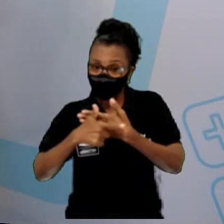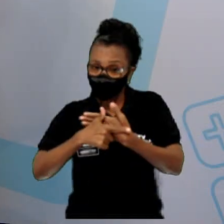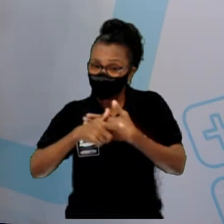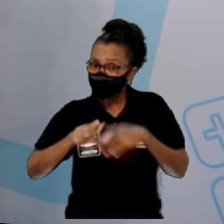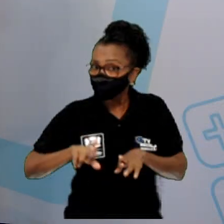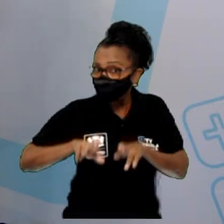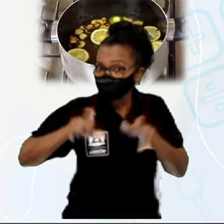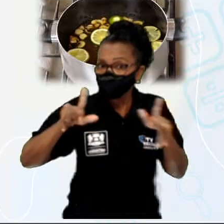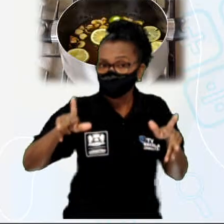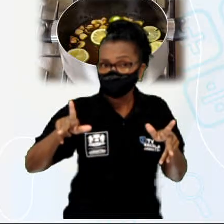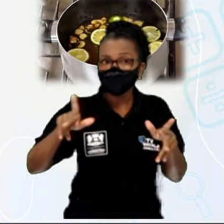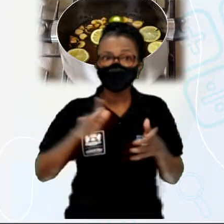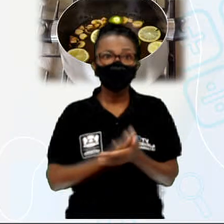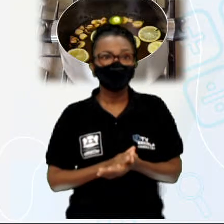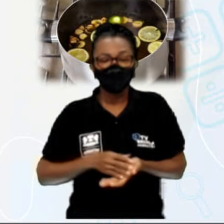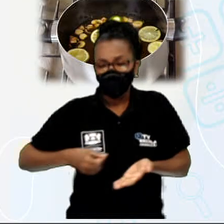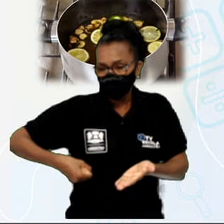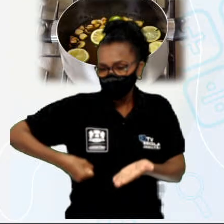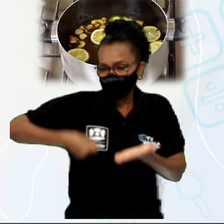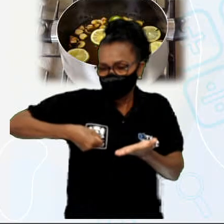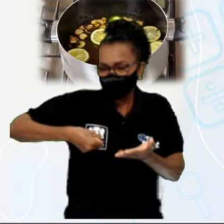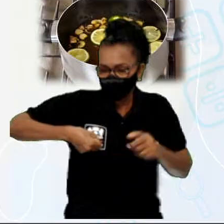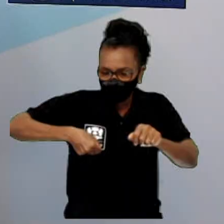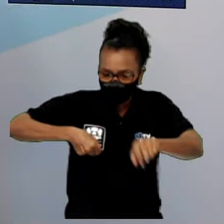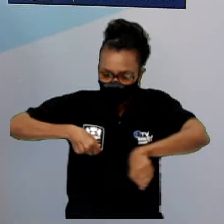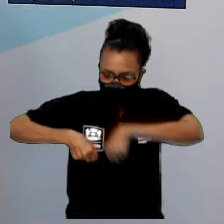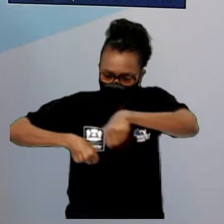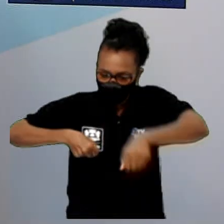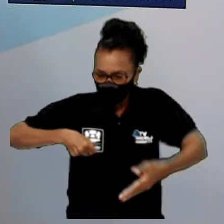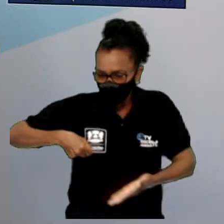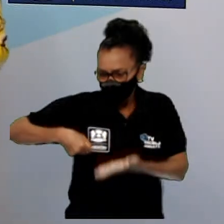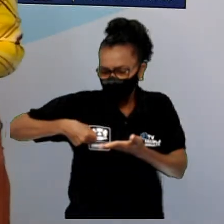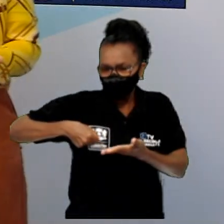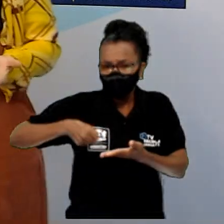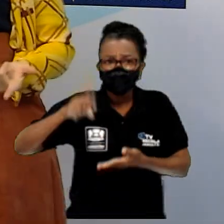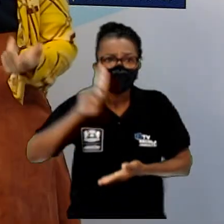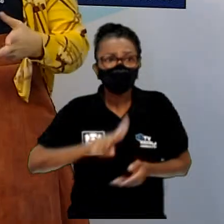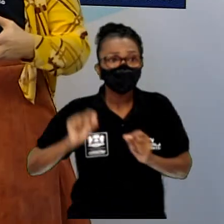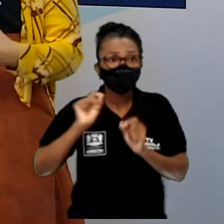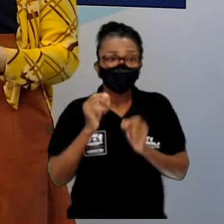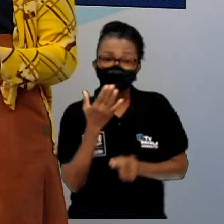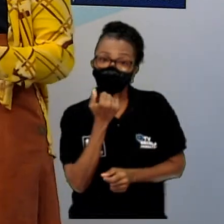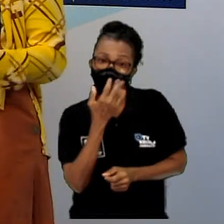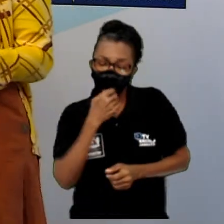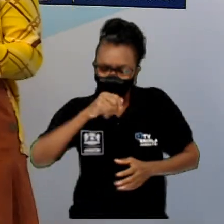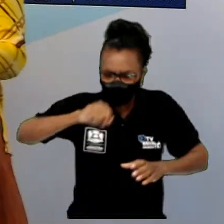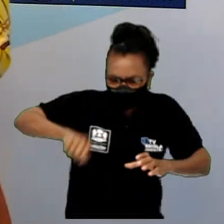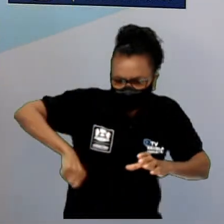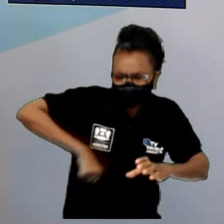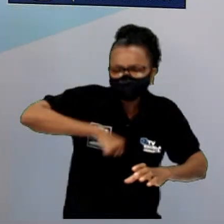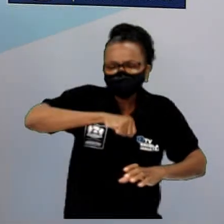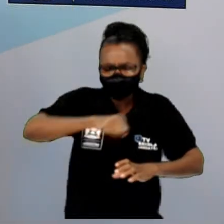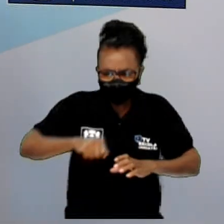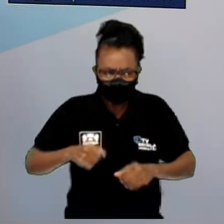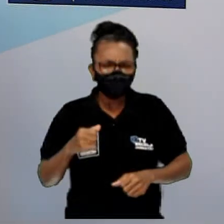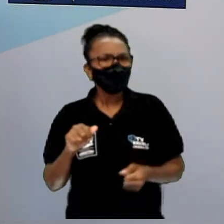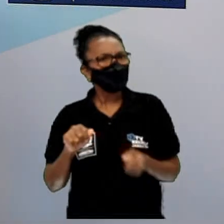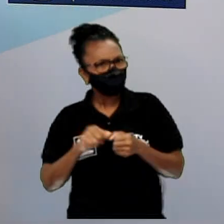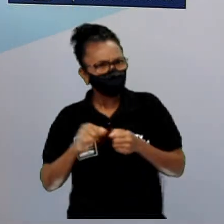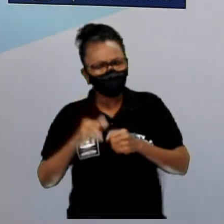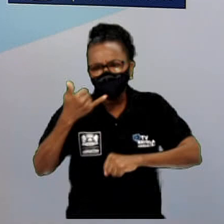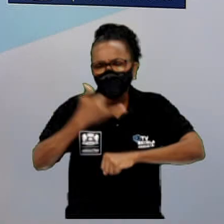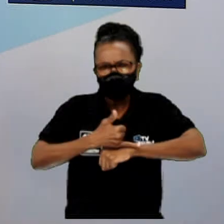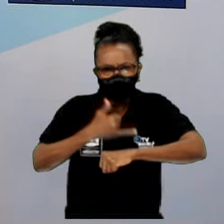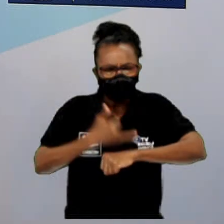Olha só, essa panela aqui, ela foi utilizada para fazer um quentão. Ela é feita com algum metal, né? O